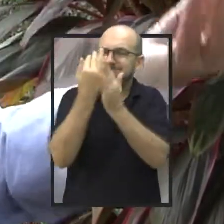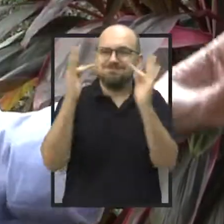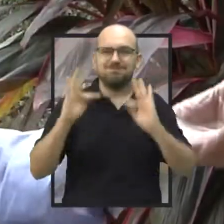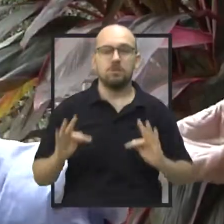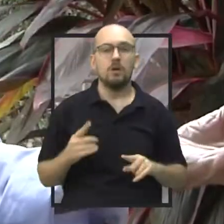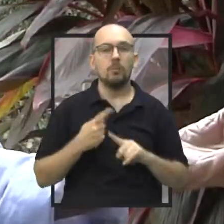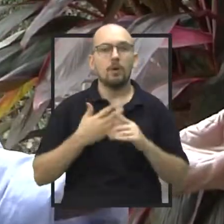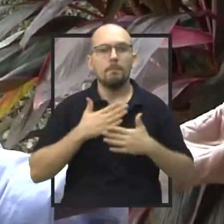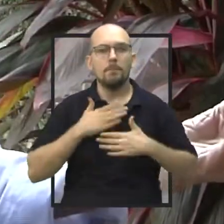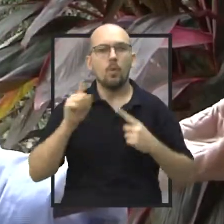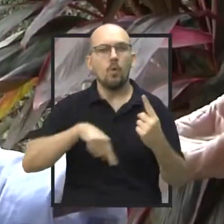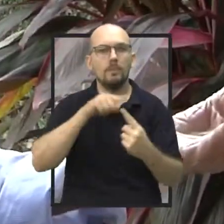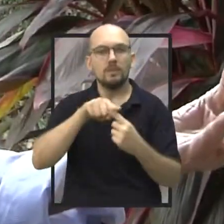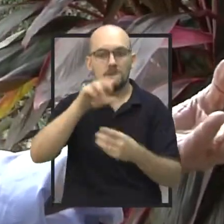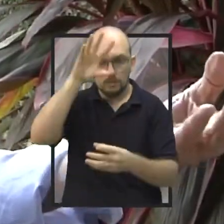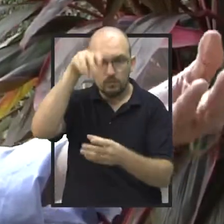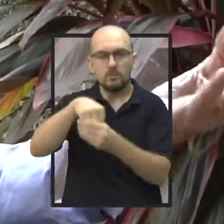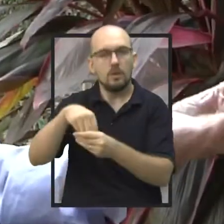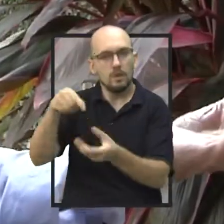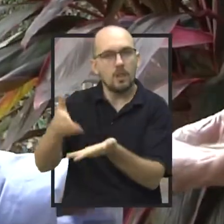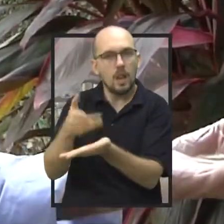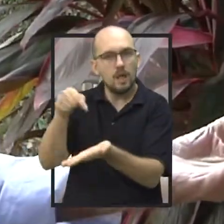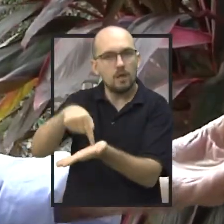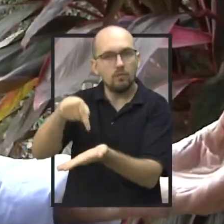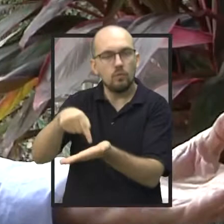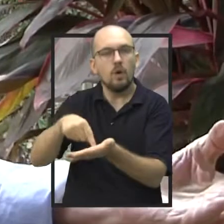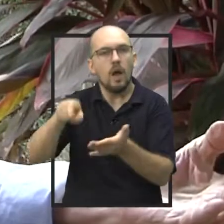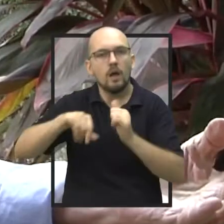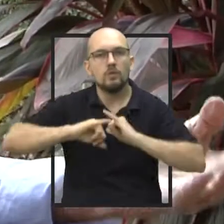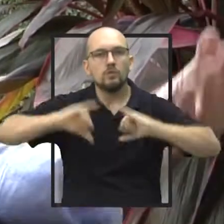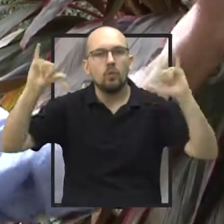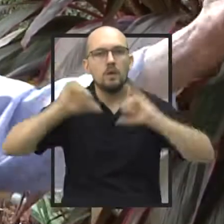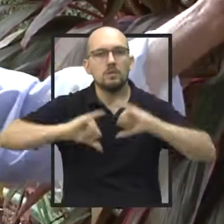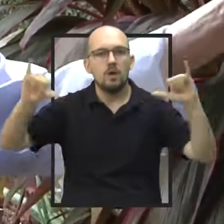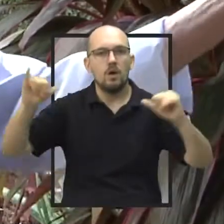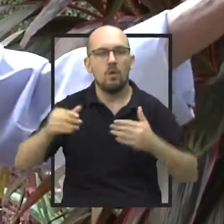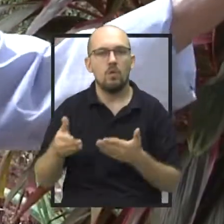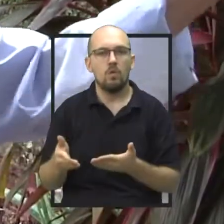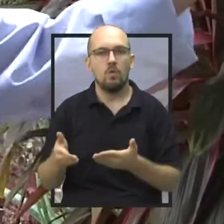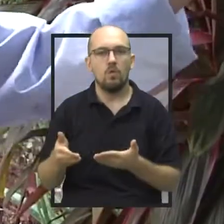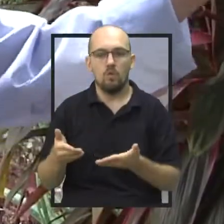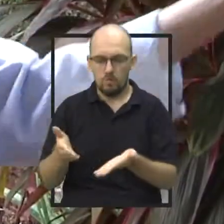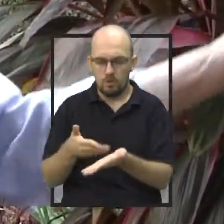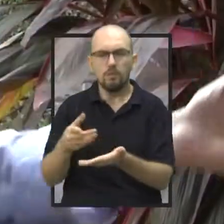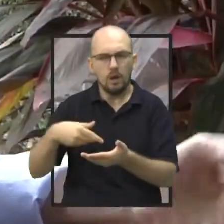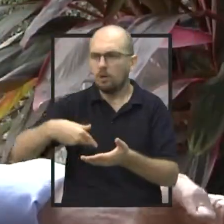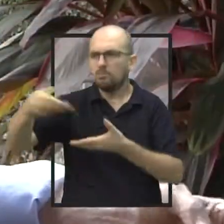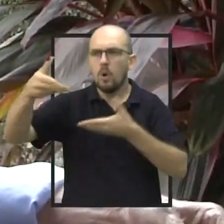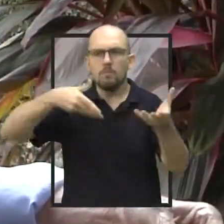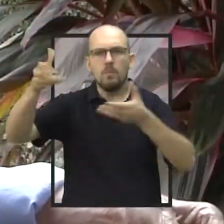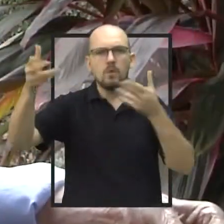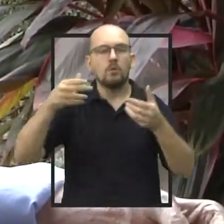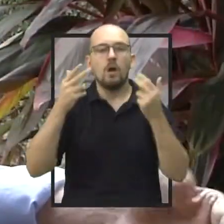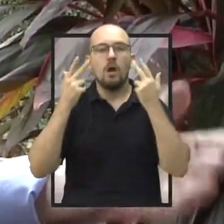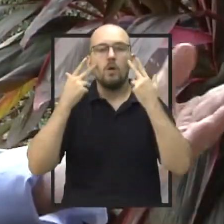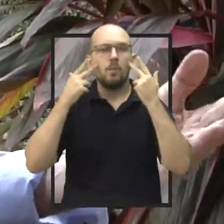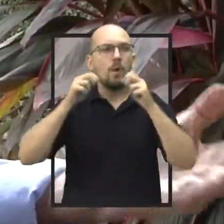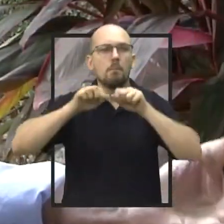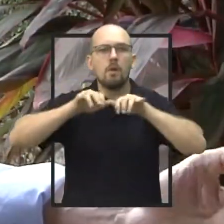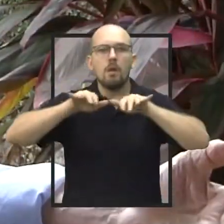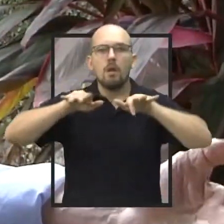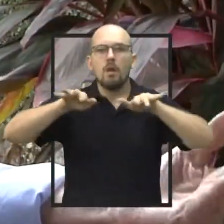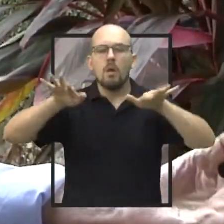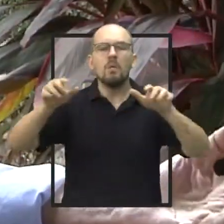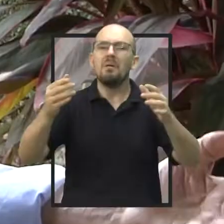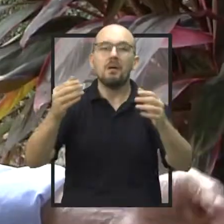o meu objetivo está nele, a de divulgação. E ele se divulga automaticamente. Então